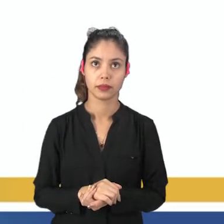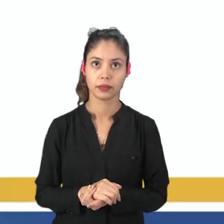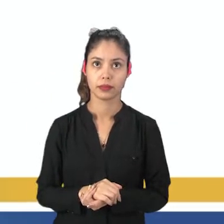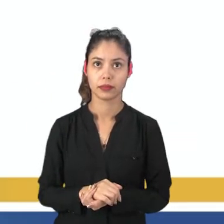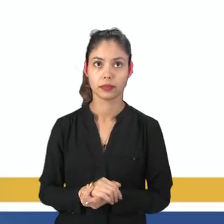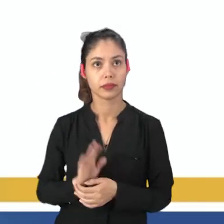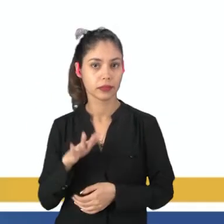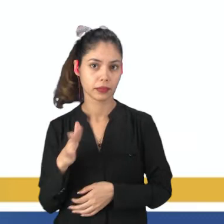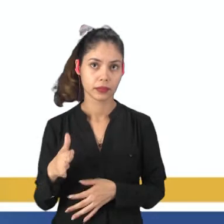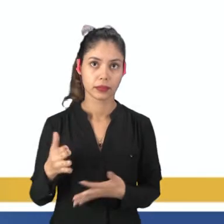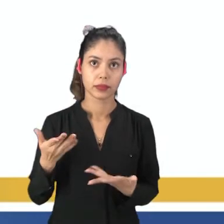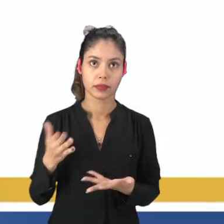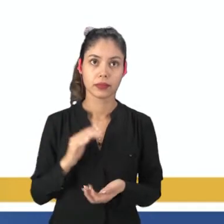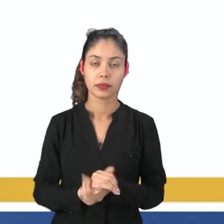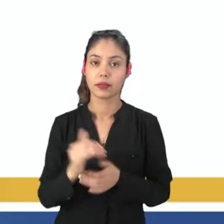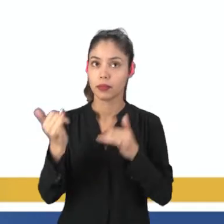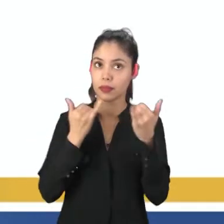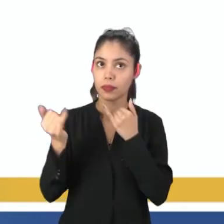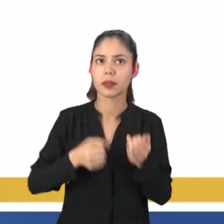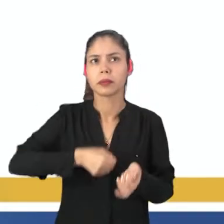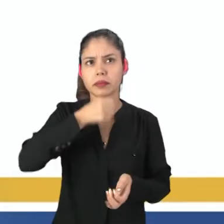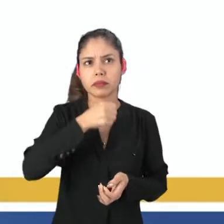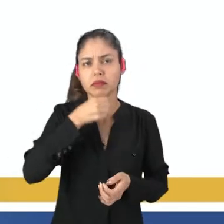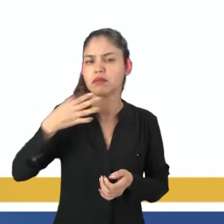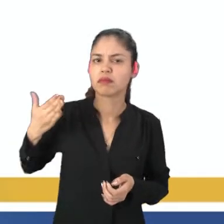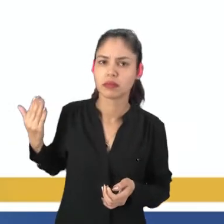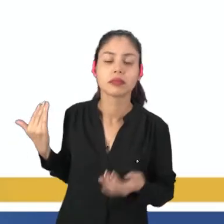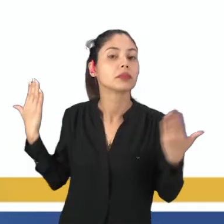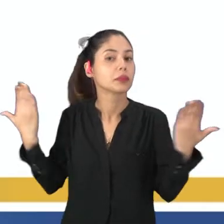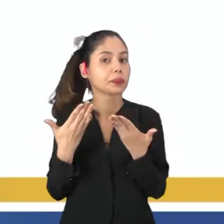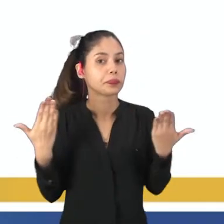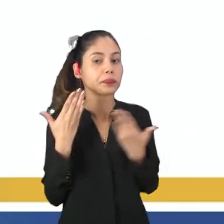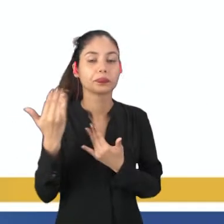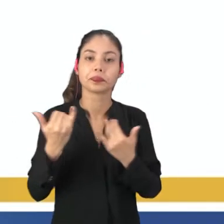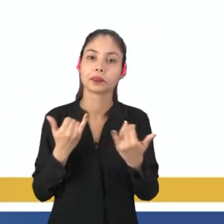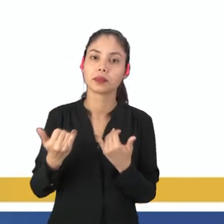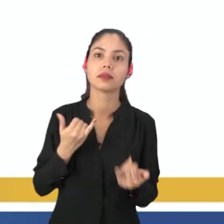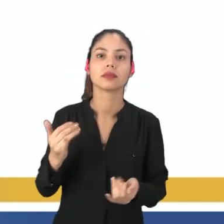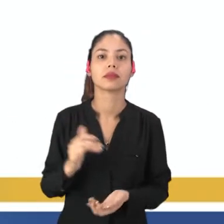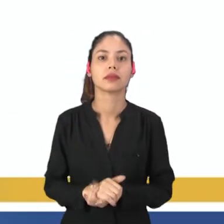É mais ou menos. Essa propaganda é antiga. Hoje em dia, as propagandas de